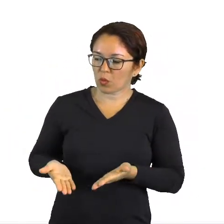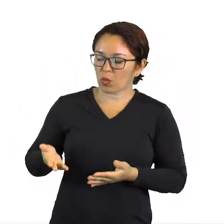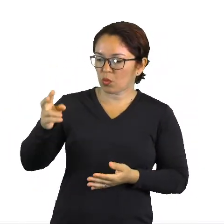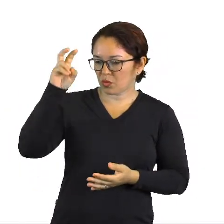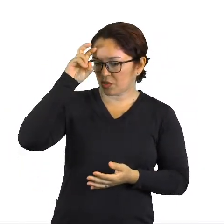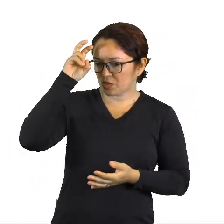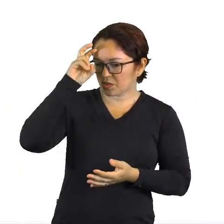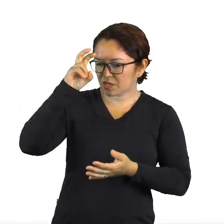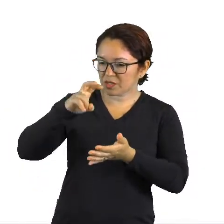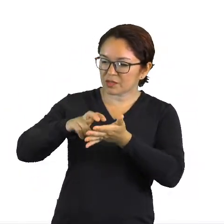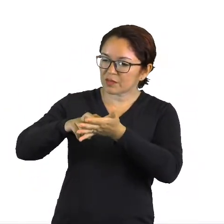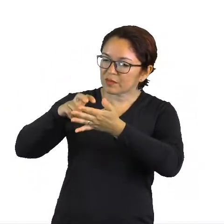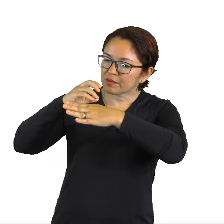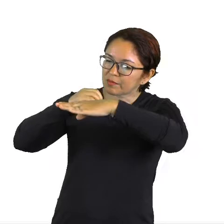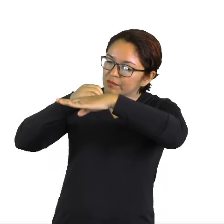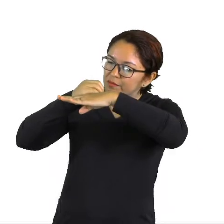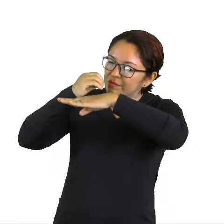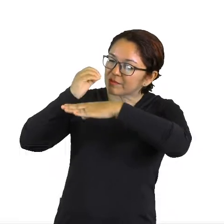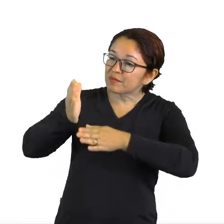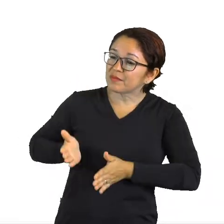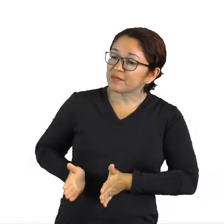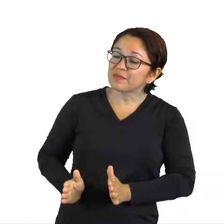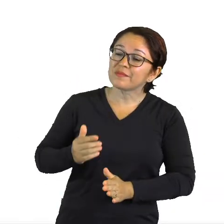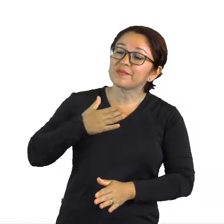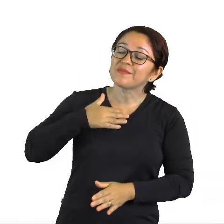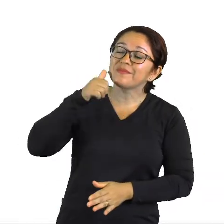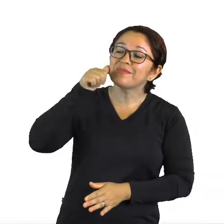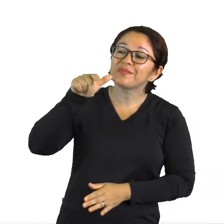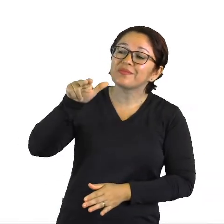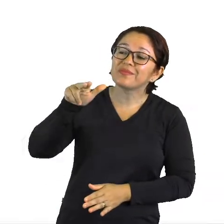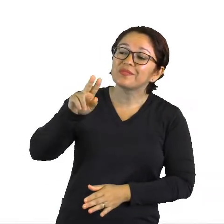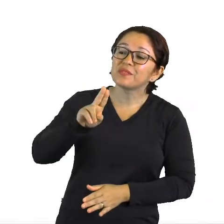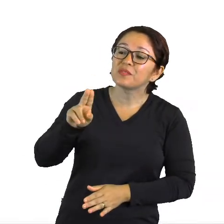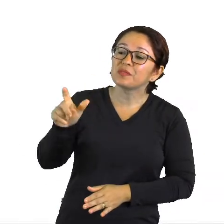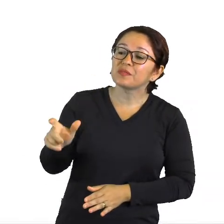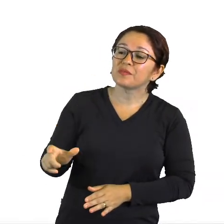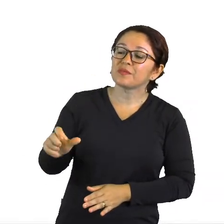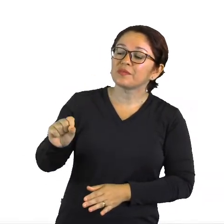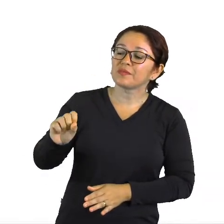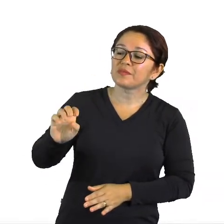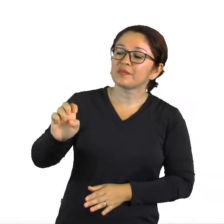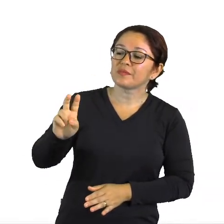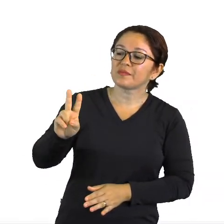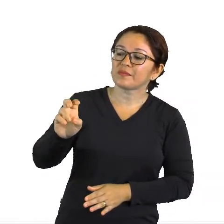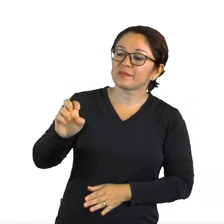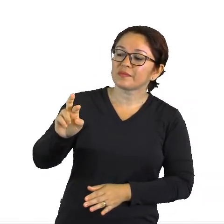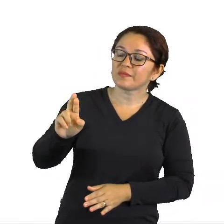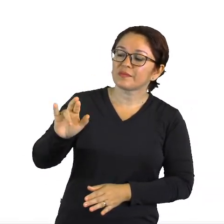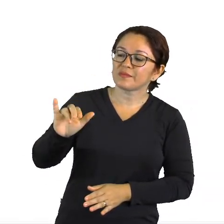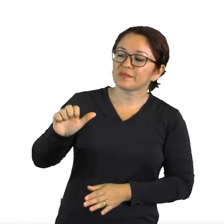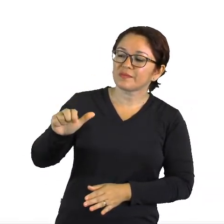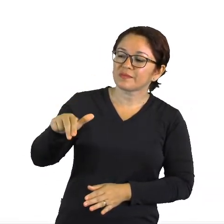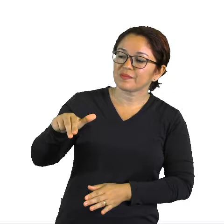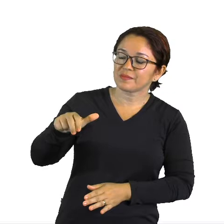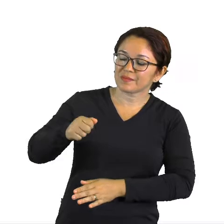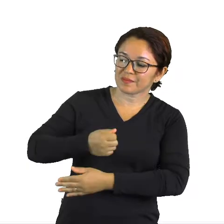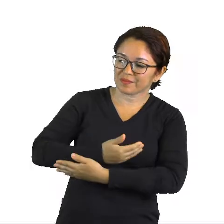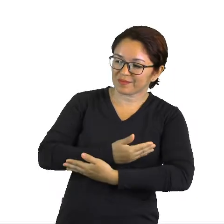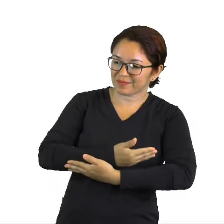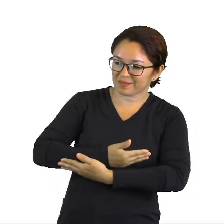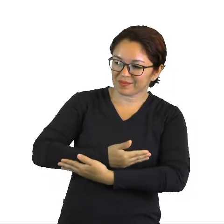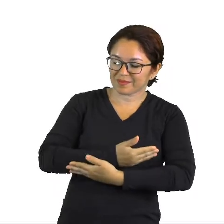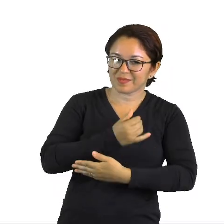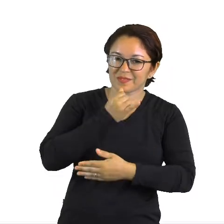quinta-feira de manhãzinha, minha irmã nasceu. Ela se chama Severina e vai fazer aniversário 3 dias depois de